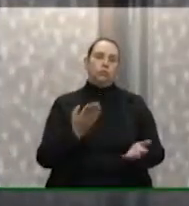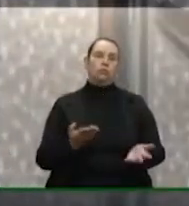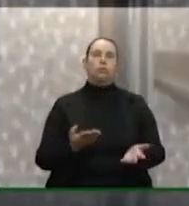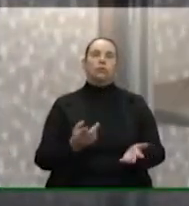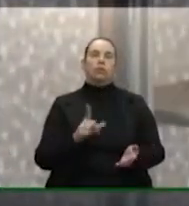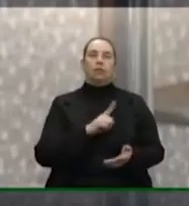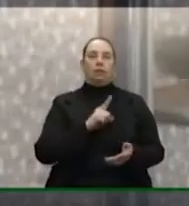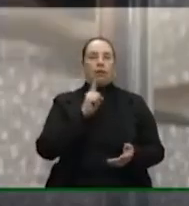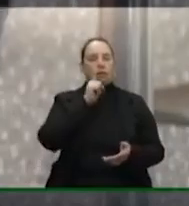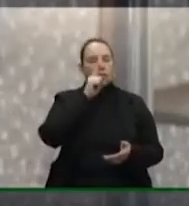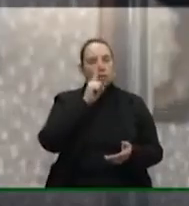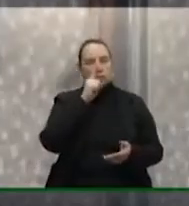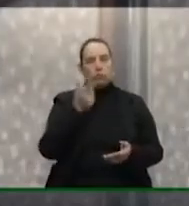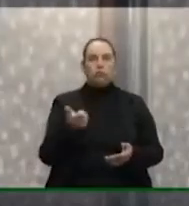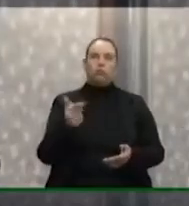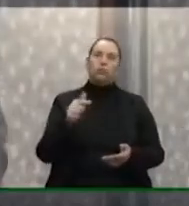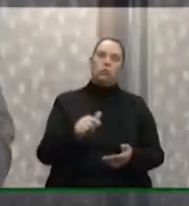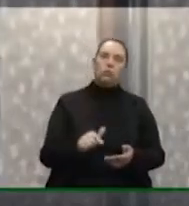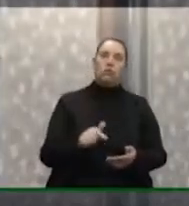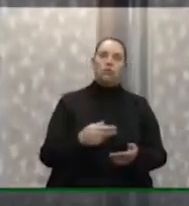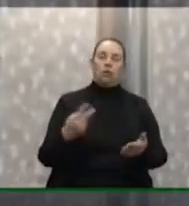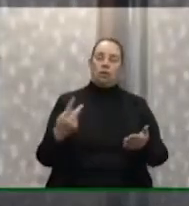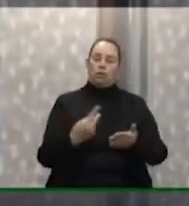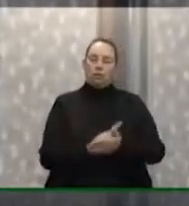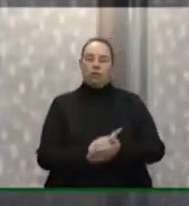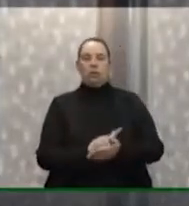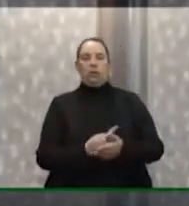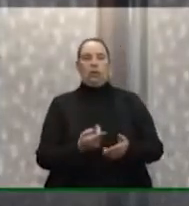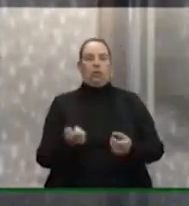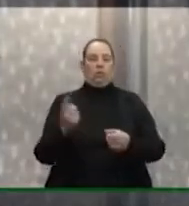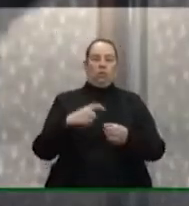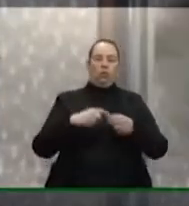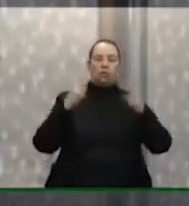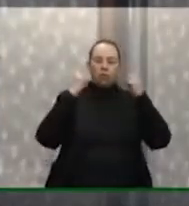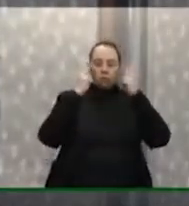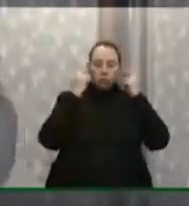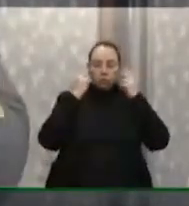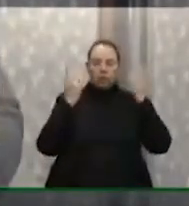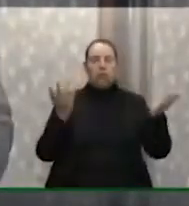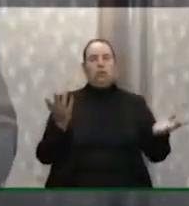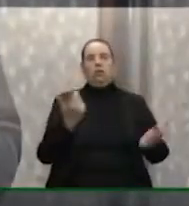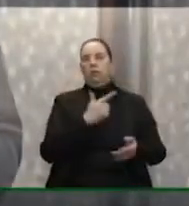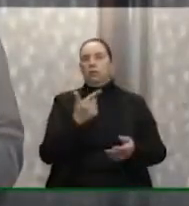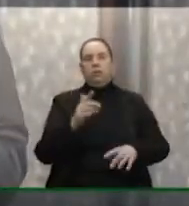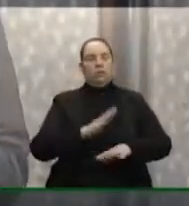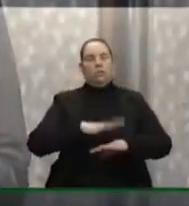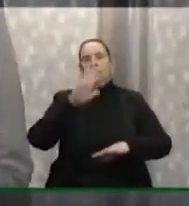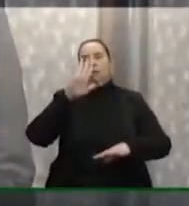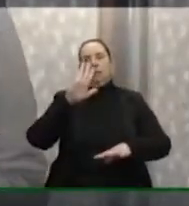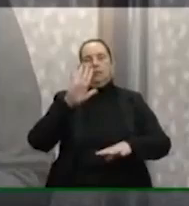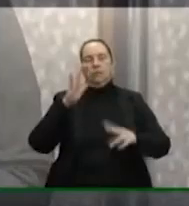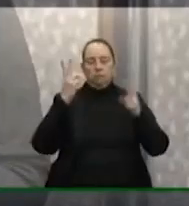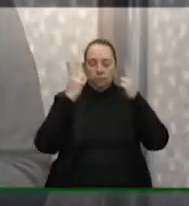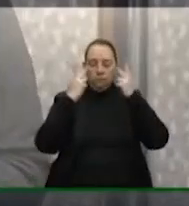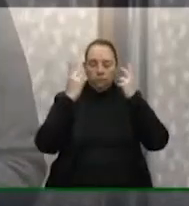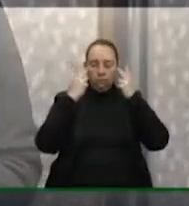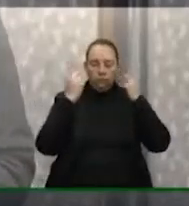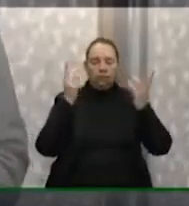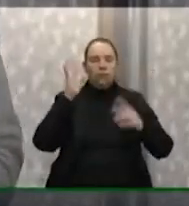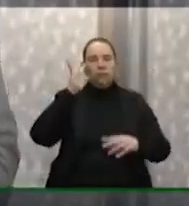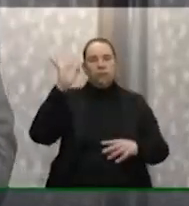a o risco de voltar a à normalidade não haverá mais aquela normalidade